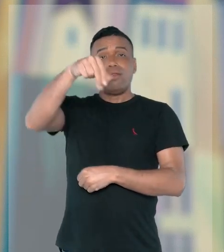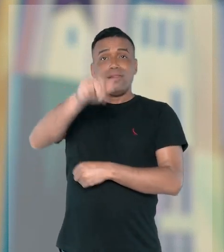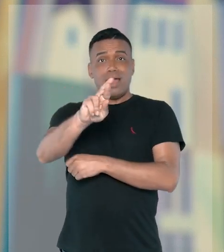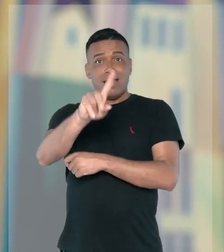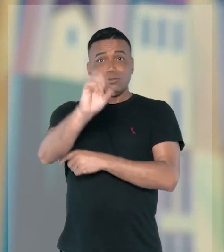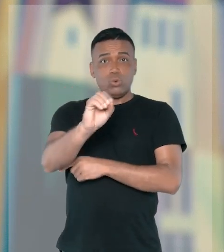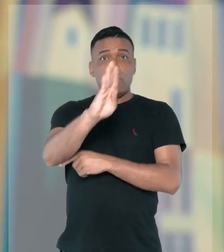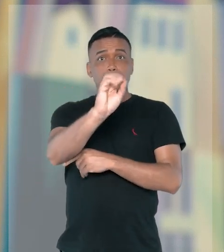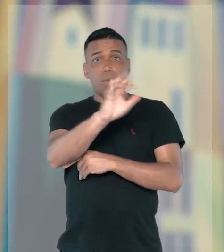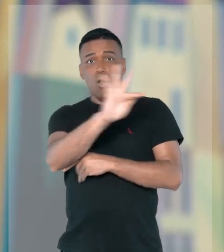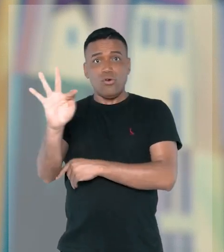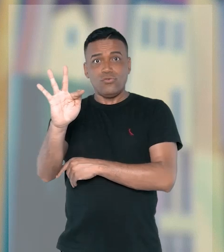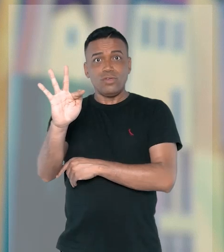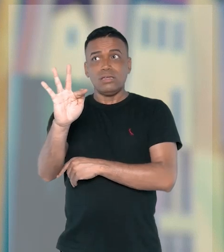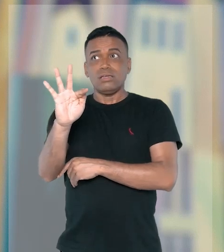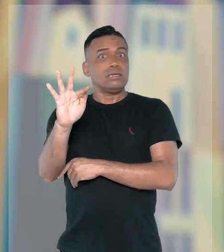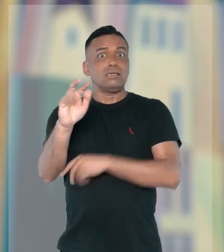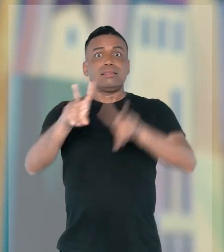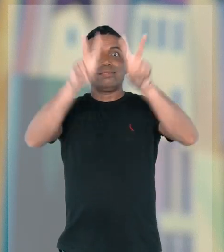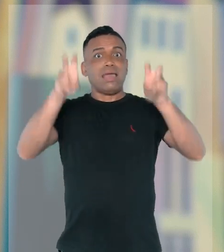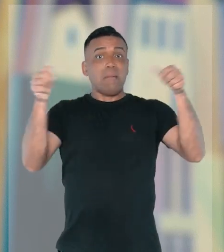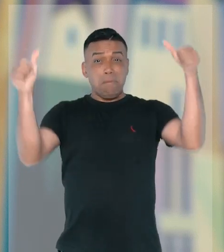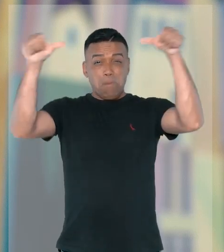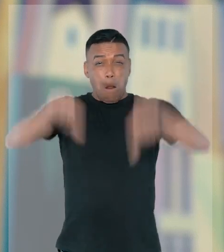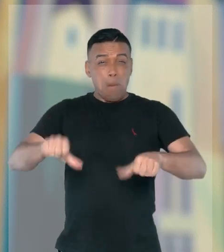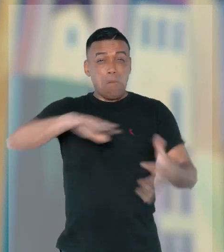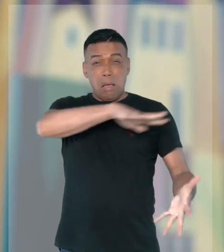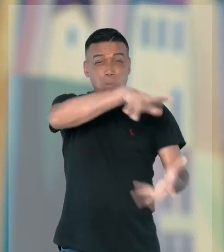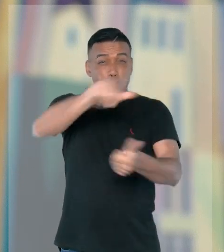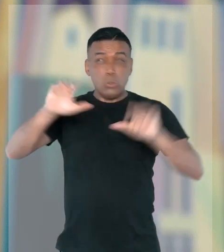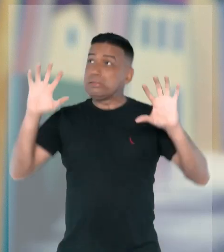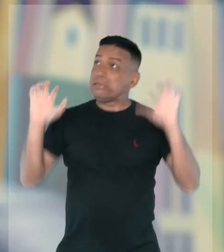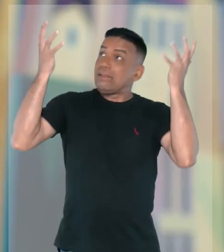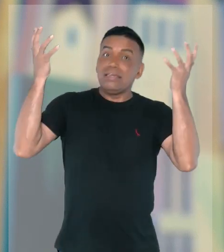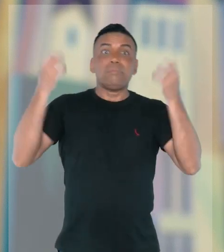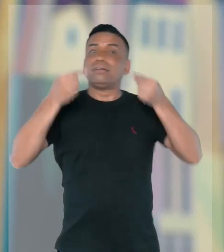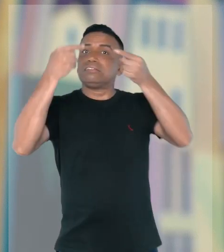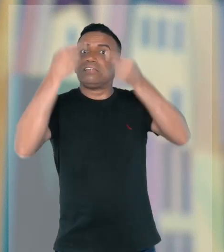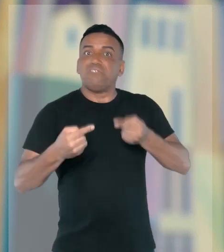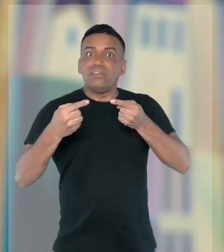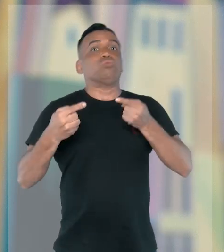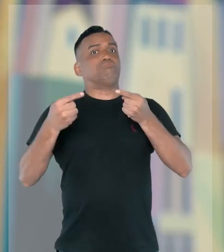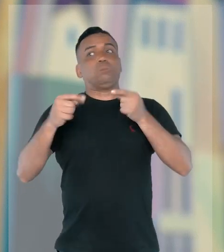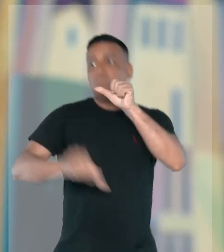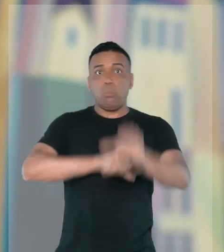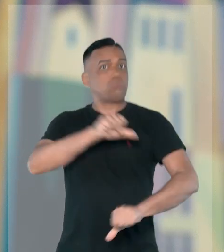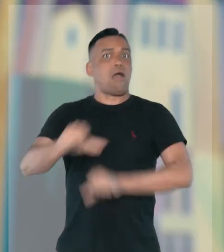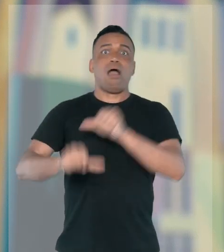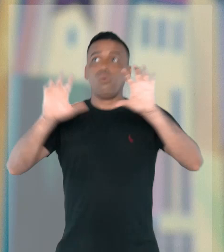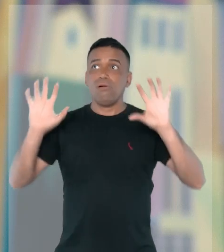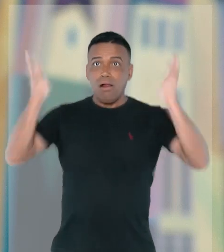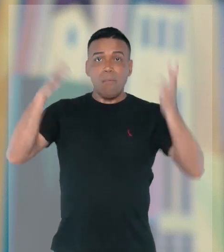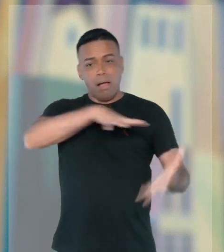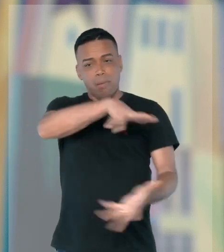crise climática e o desafio que nós temos em trabalhar nessa crise climática. Hoje,